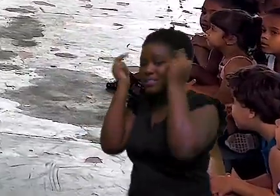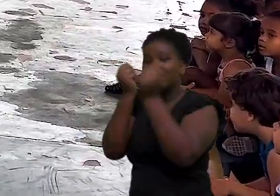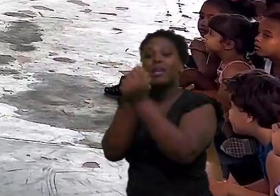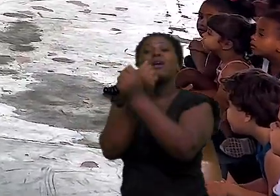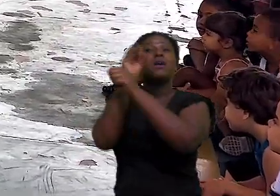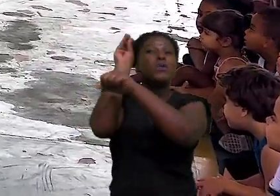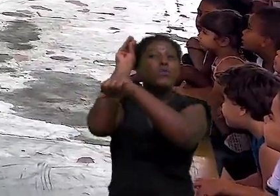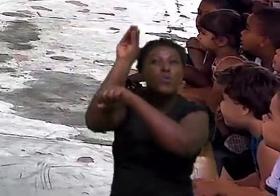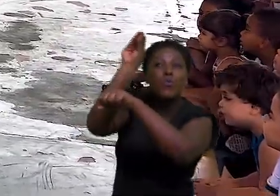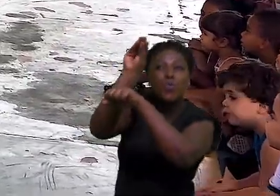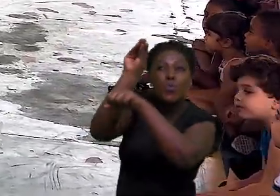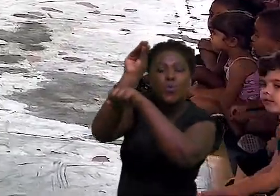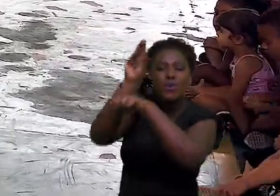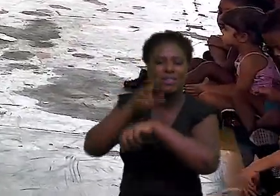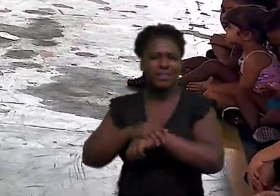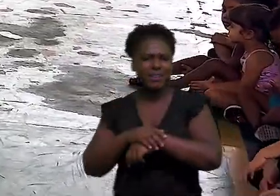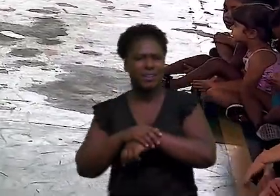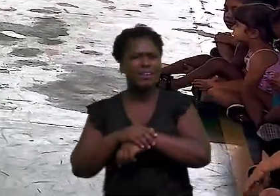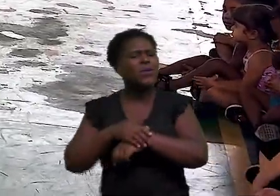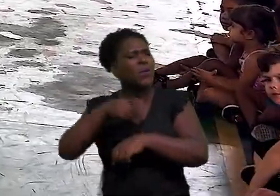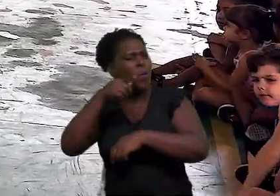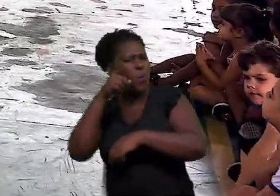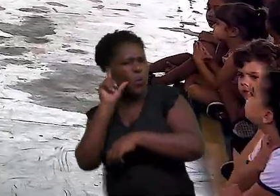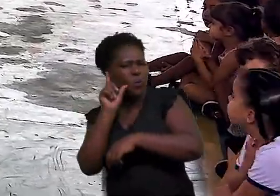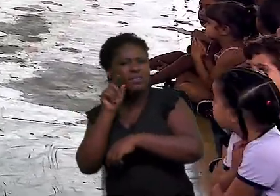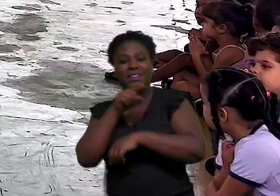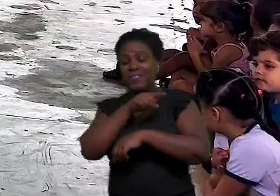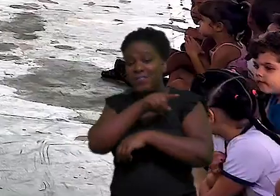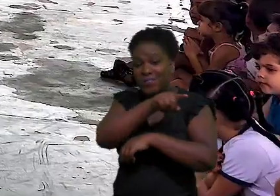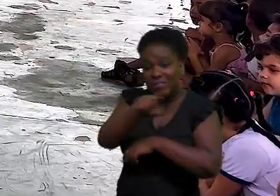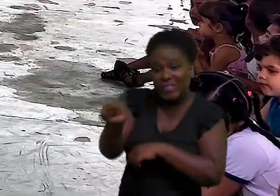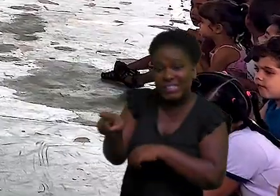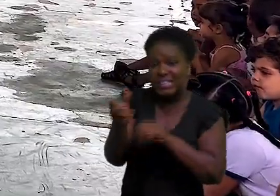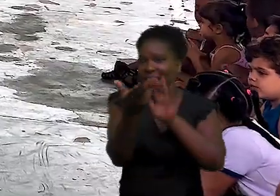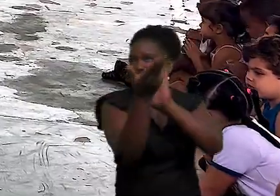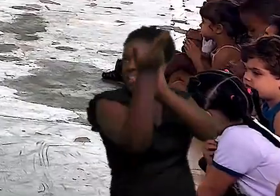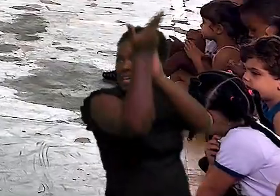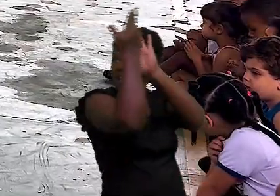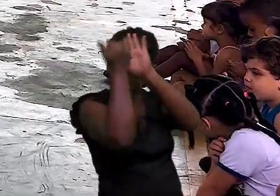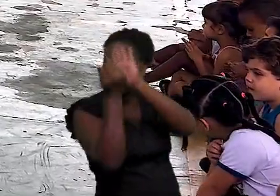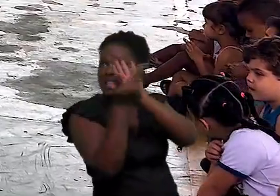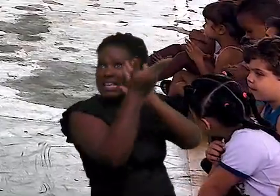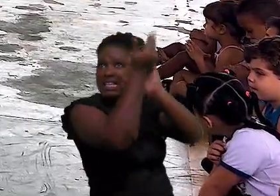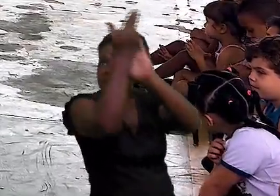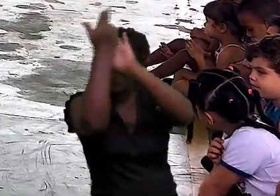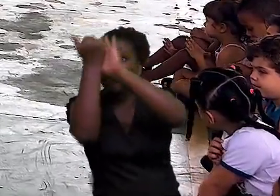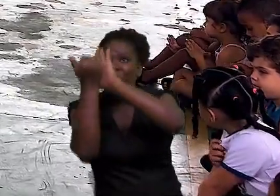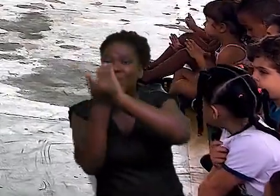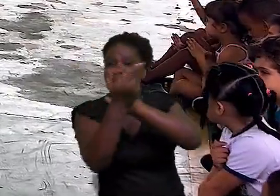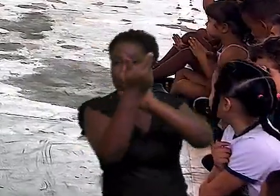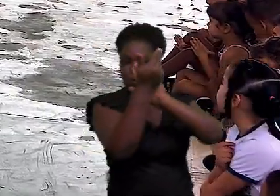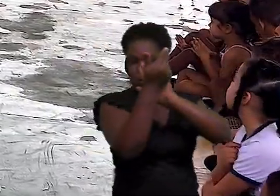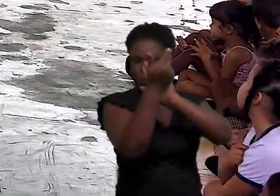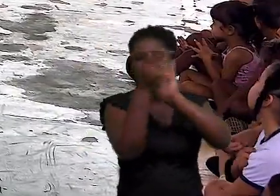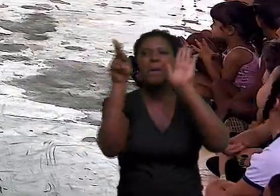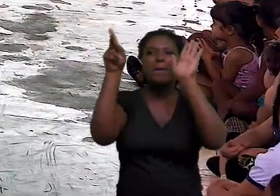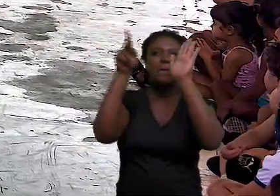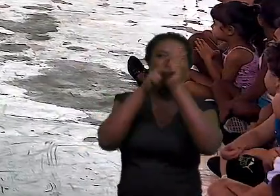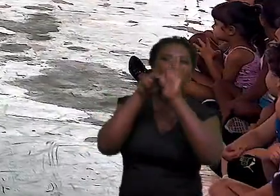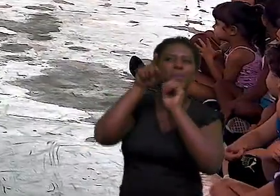é? E ontem vocês, inclusive, desenharam algumas coisas, né? Que fazem parte dessa